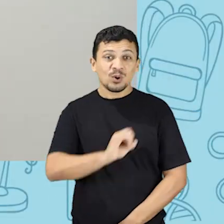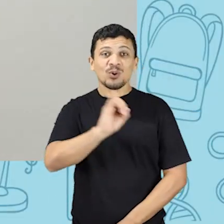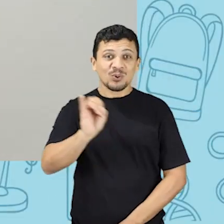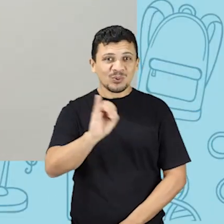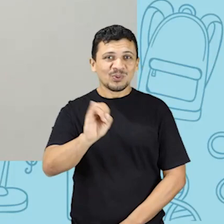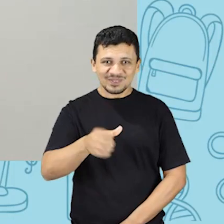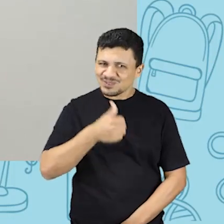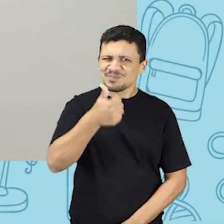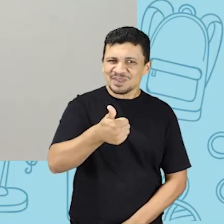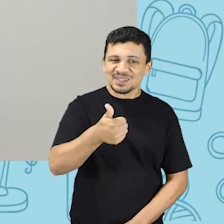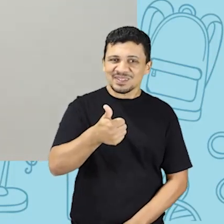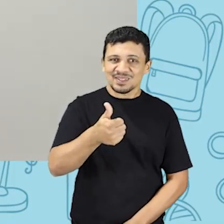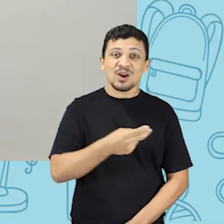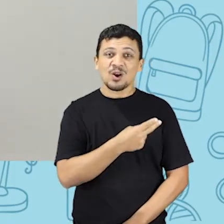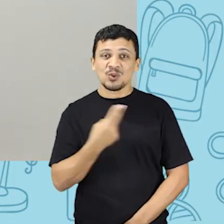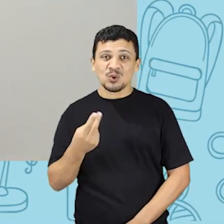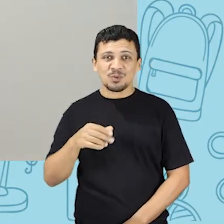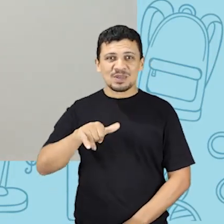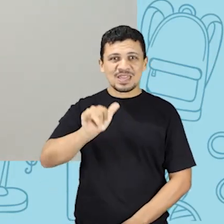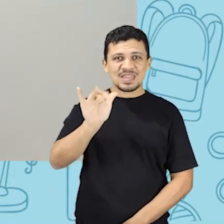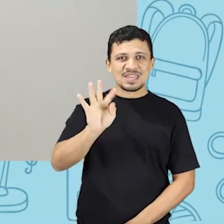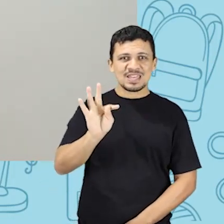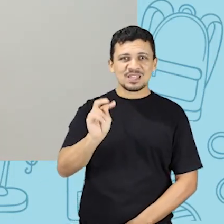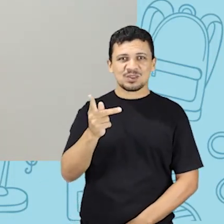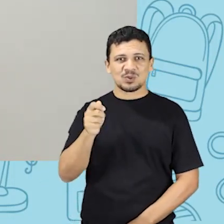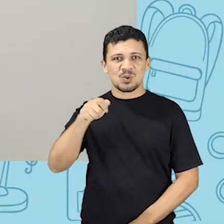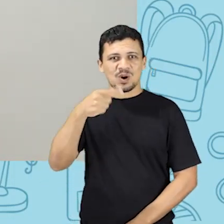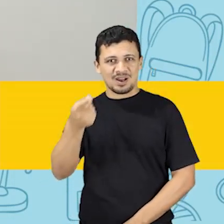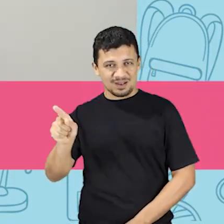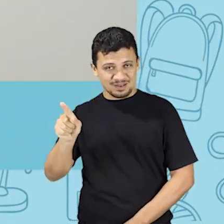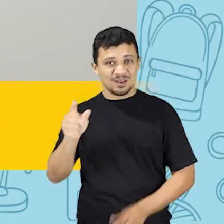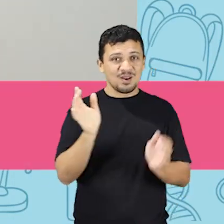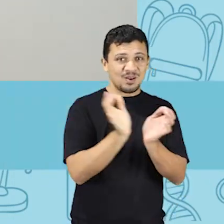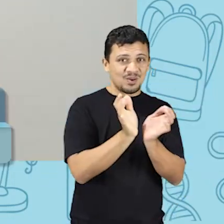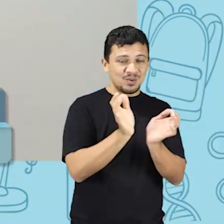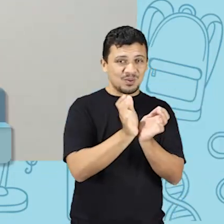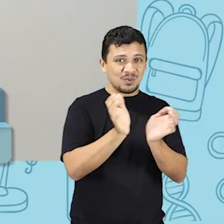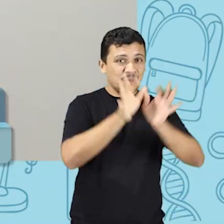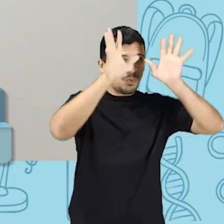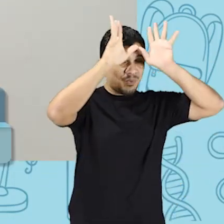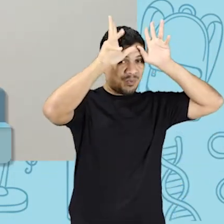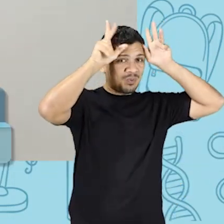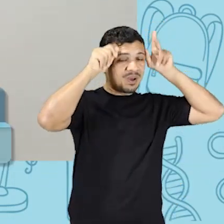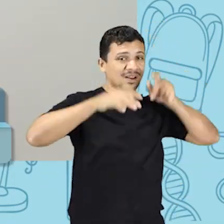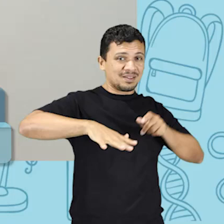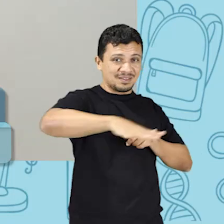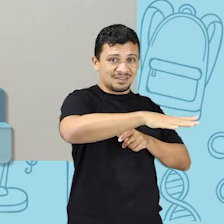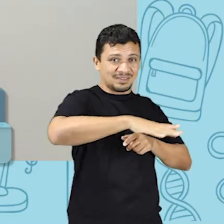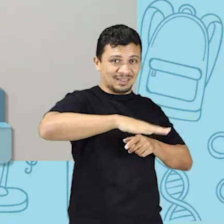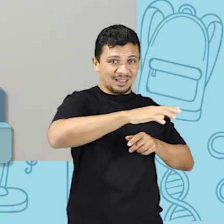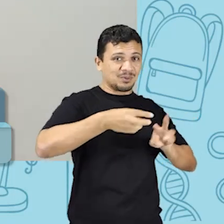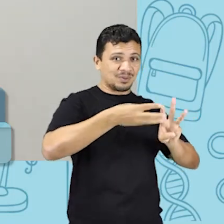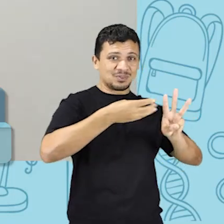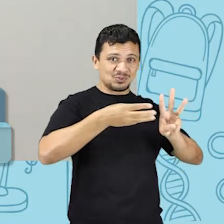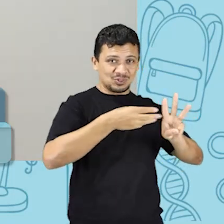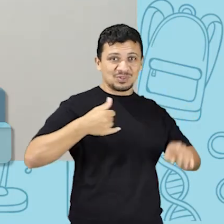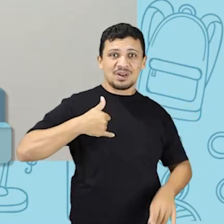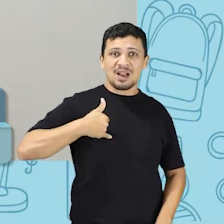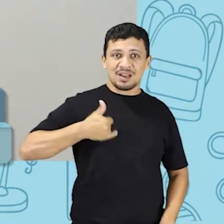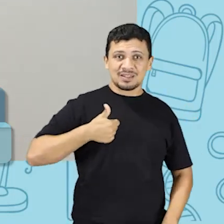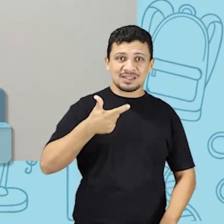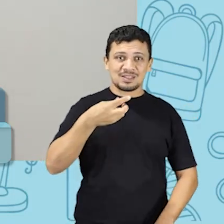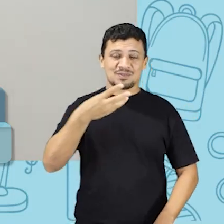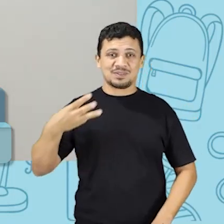Oi pessoal, tudo bem? Eu sou Itchurran Pompeu, sou da etnia Guajajara, do território indígena Canabrava. Eu tenho 23 anos e eu tô graduando